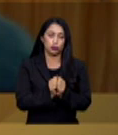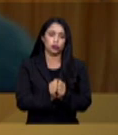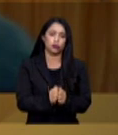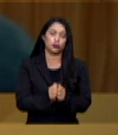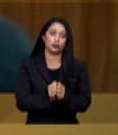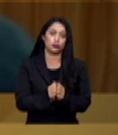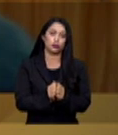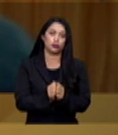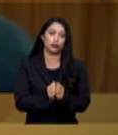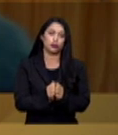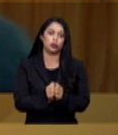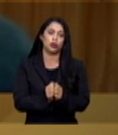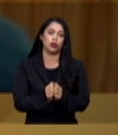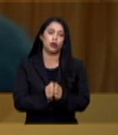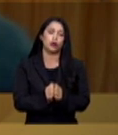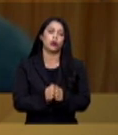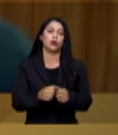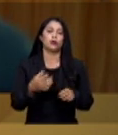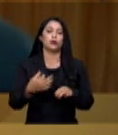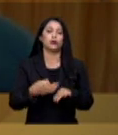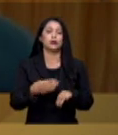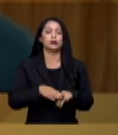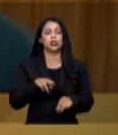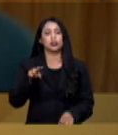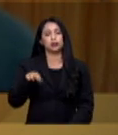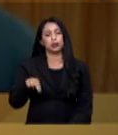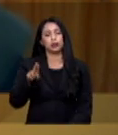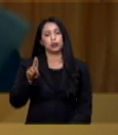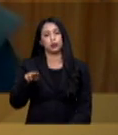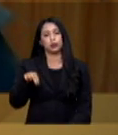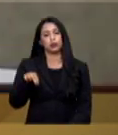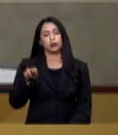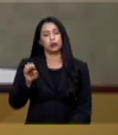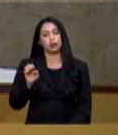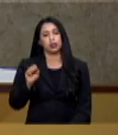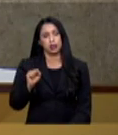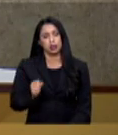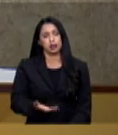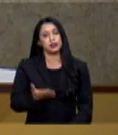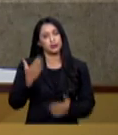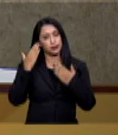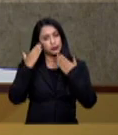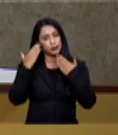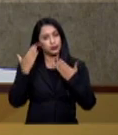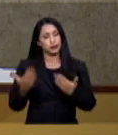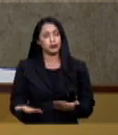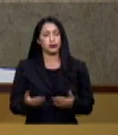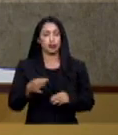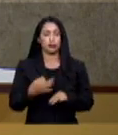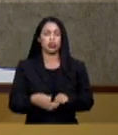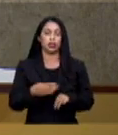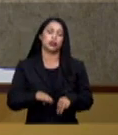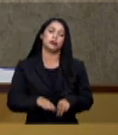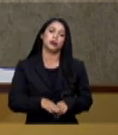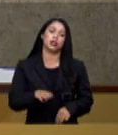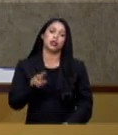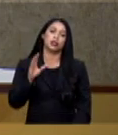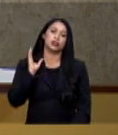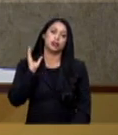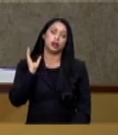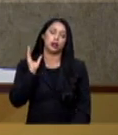a posição específica do ministro Nunes Marques, senhor presidente. Muito obrigado, ministra Rosa